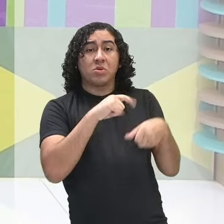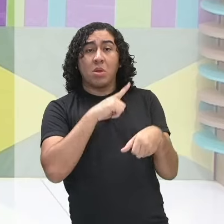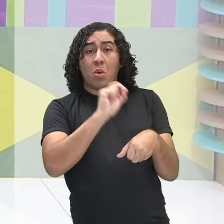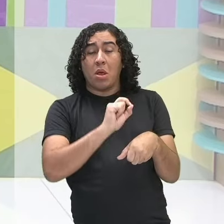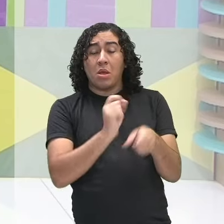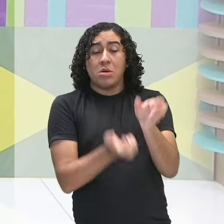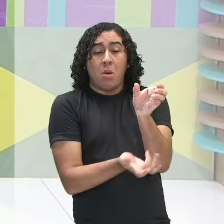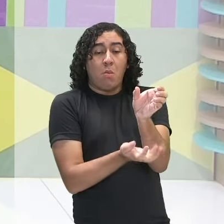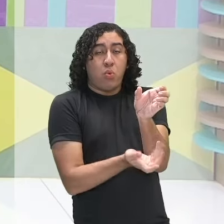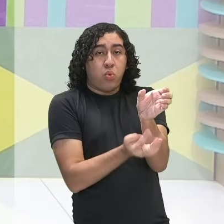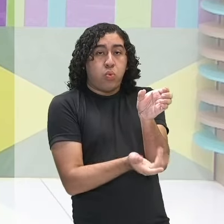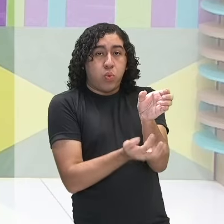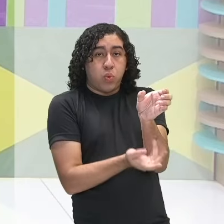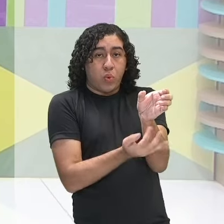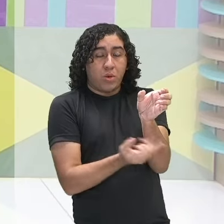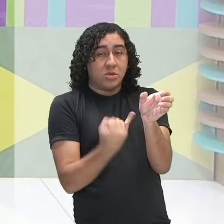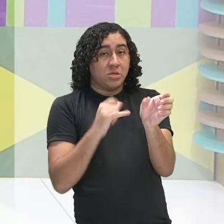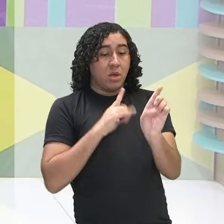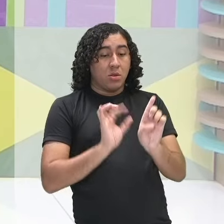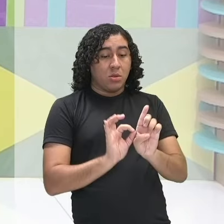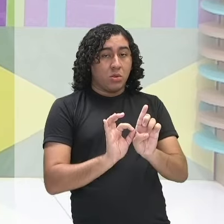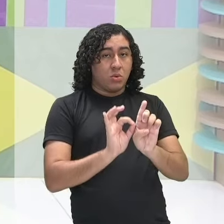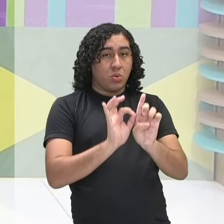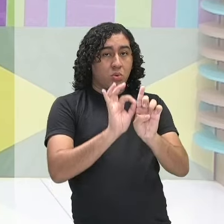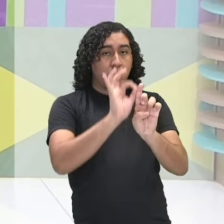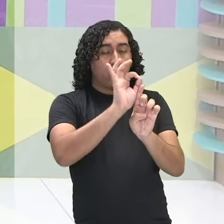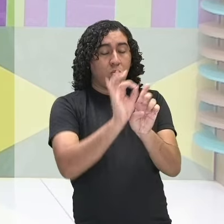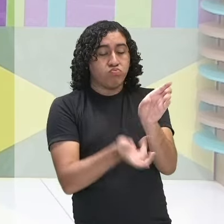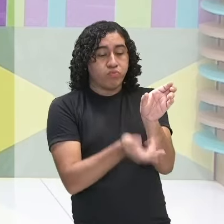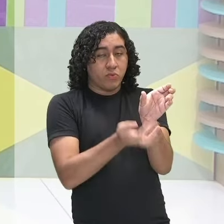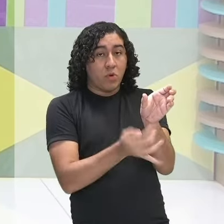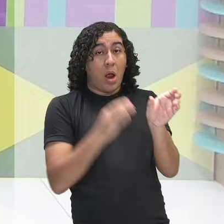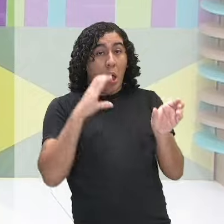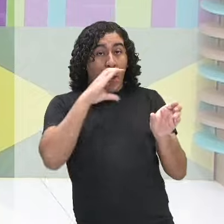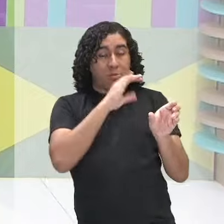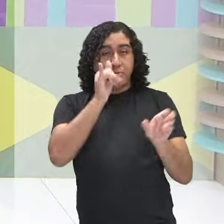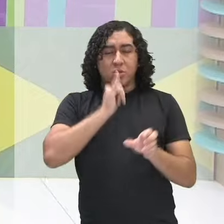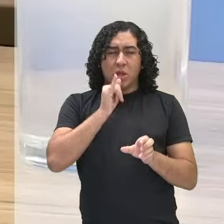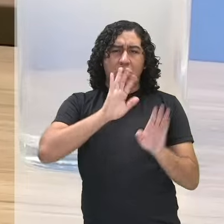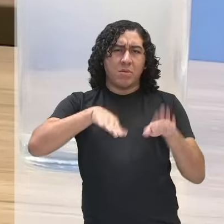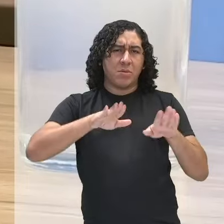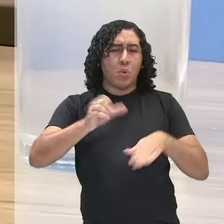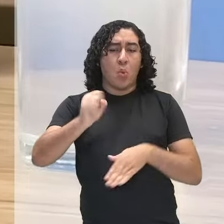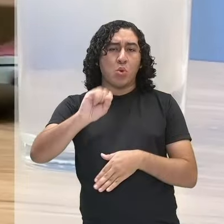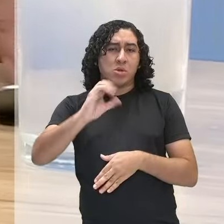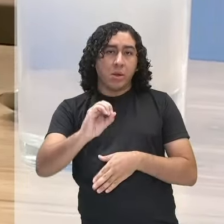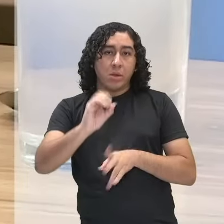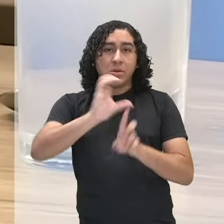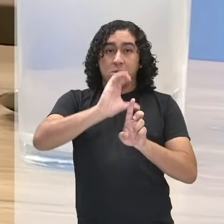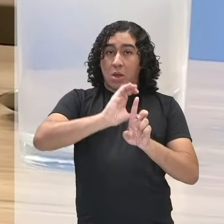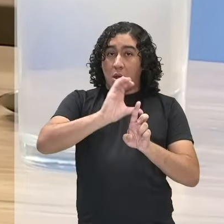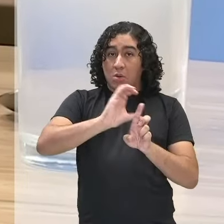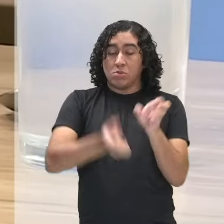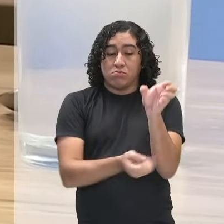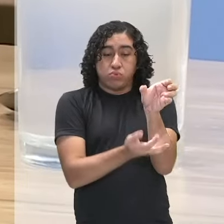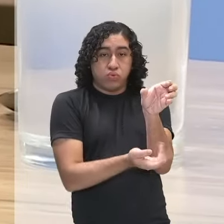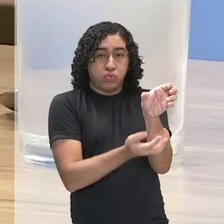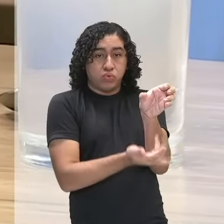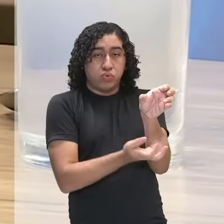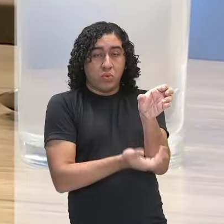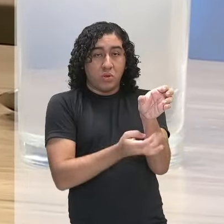aquecida, e quando ela é aquecida, digamos que a 80 graus Celsius, então eu vou colocar essa